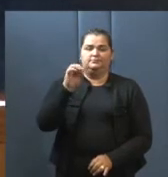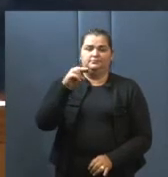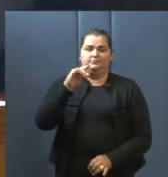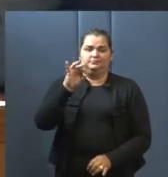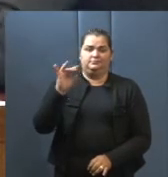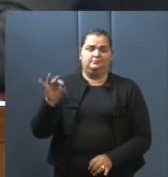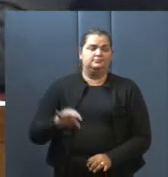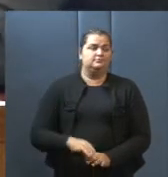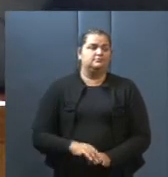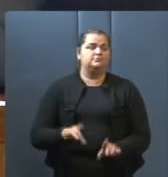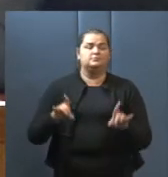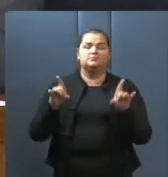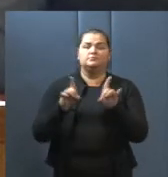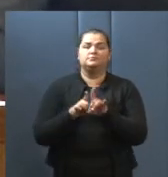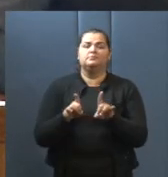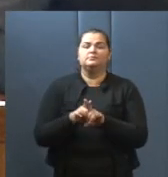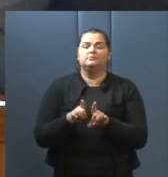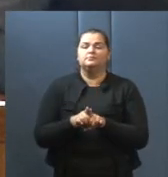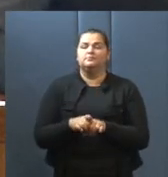e a